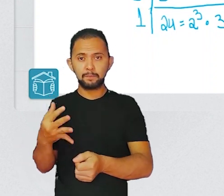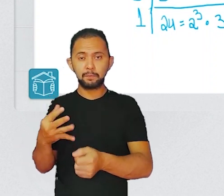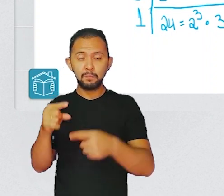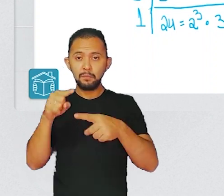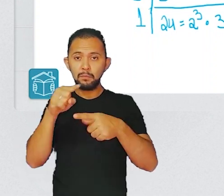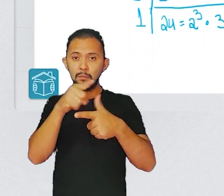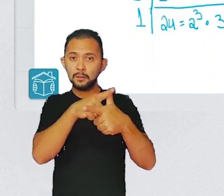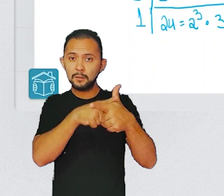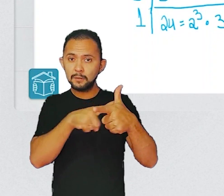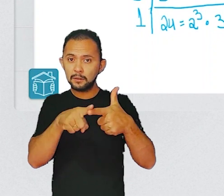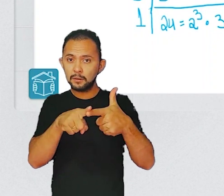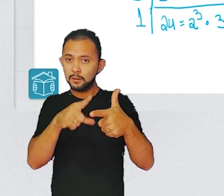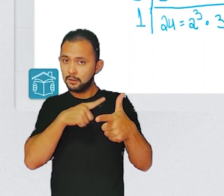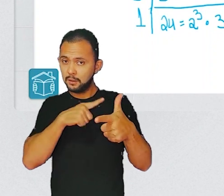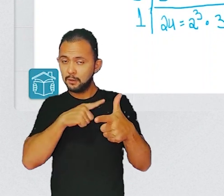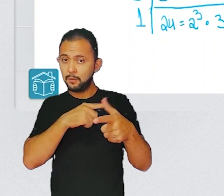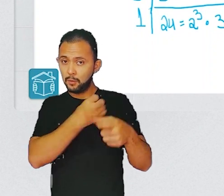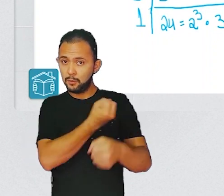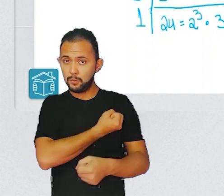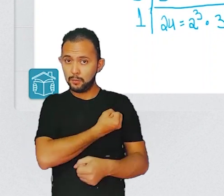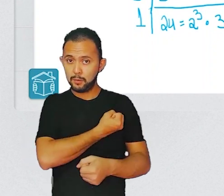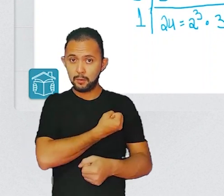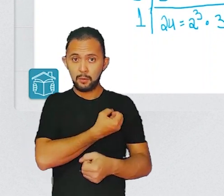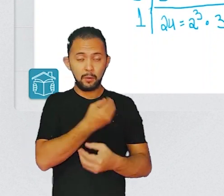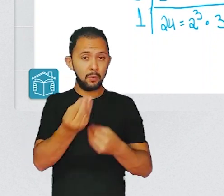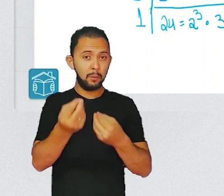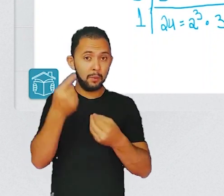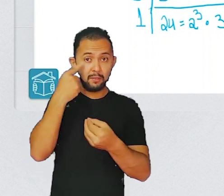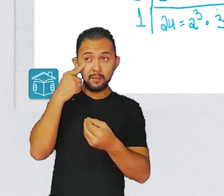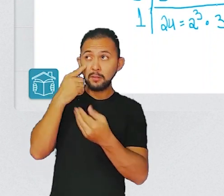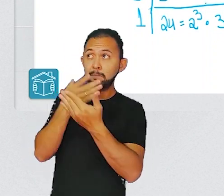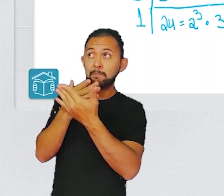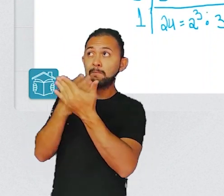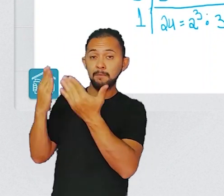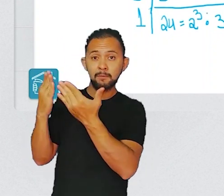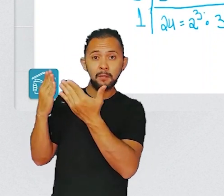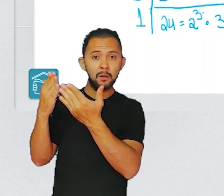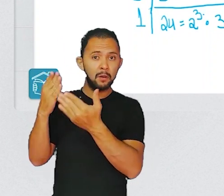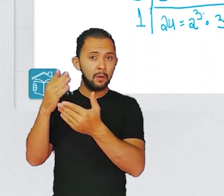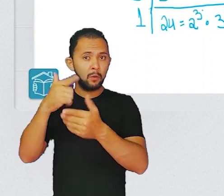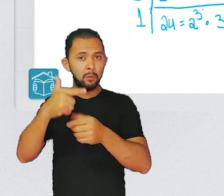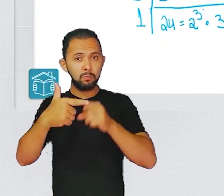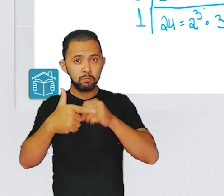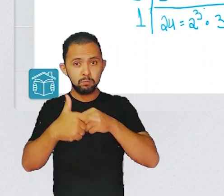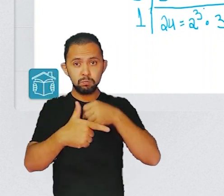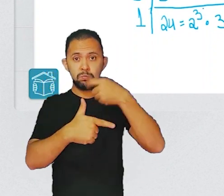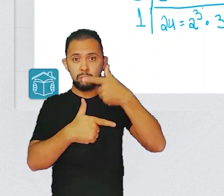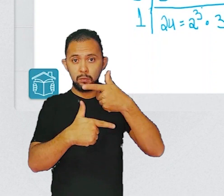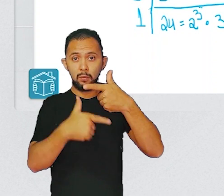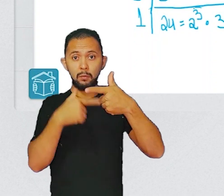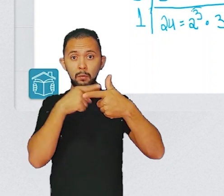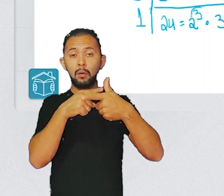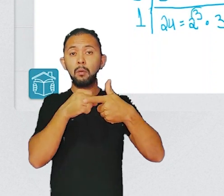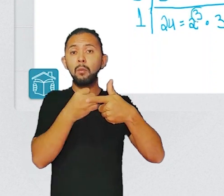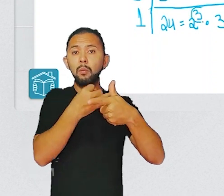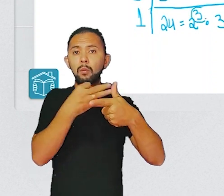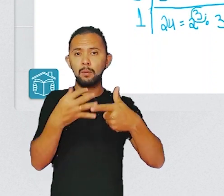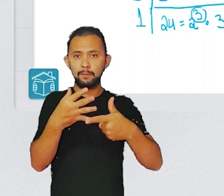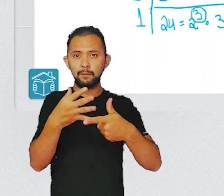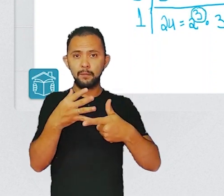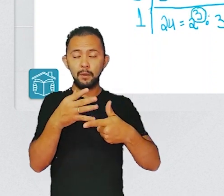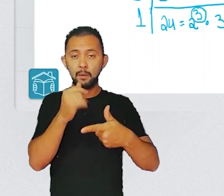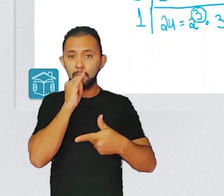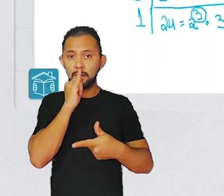número. E como é que a gente faz? A gente vai olhar para o expoente dos números primos. Ó, o expoente